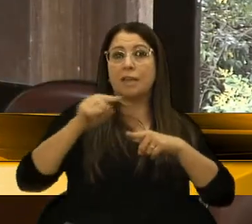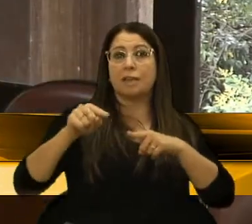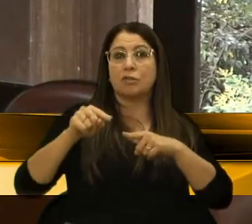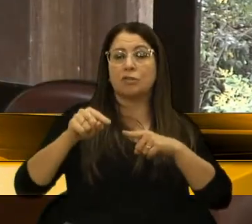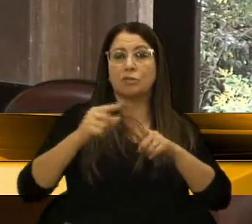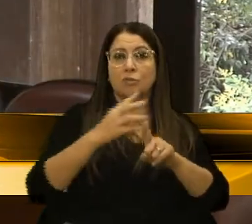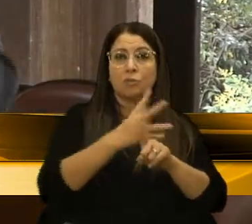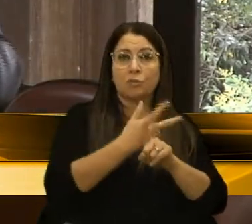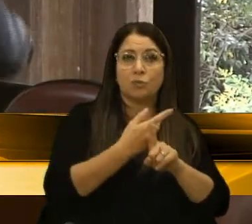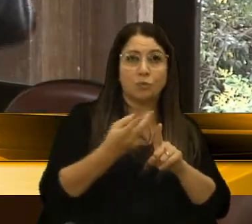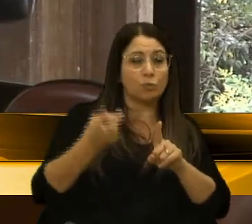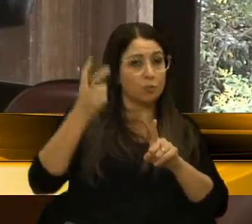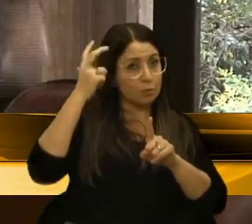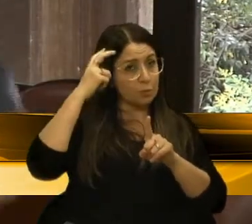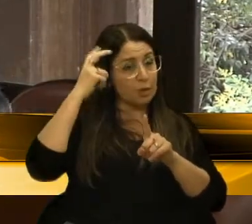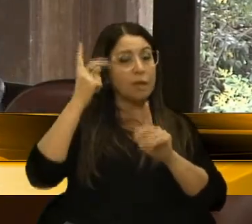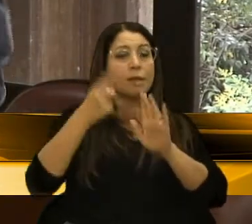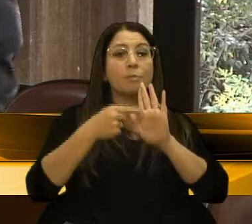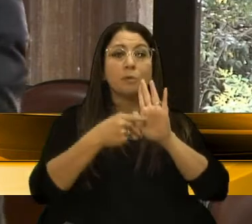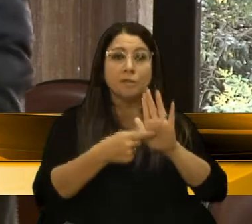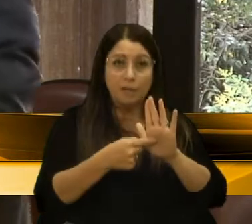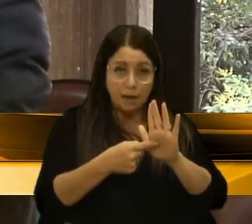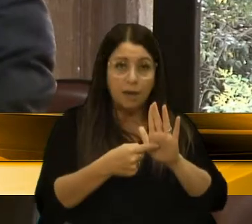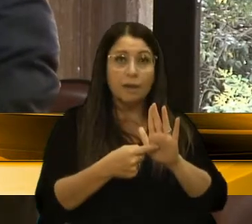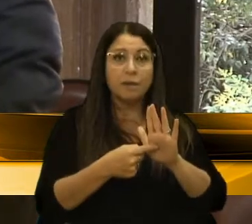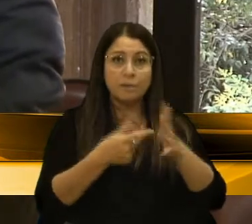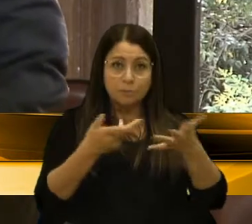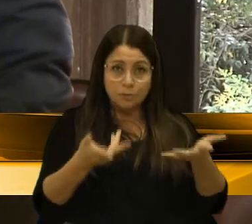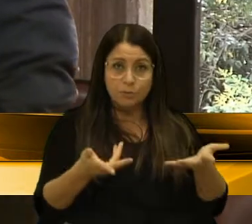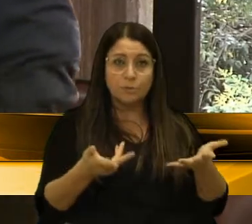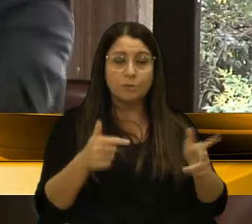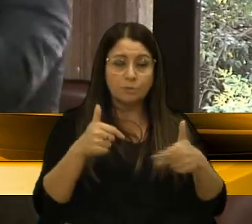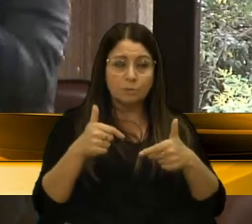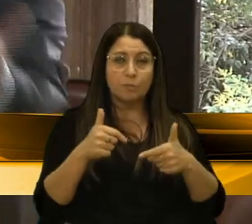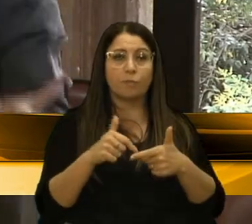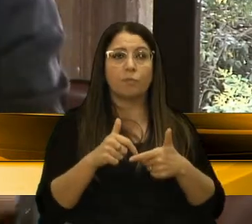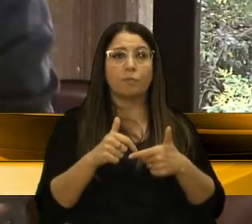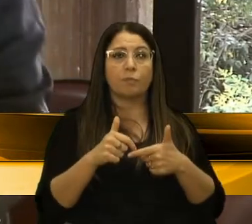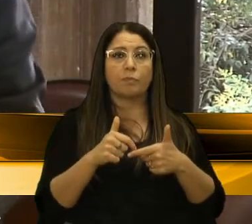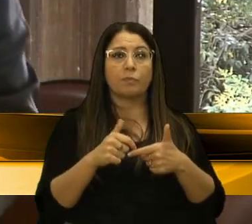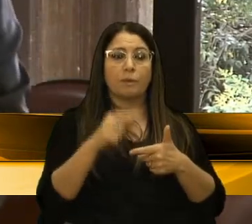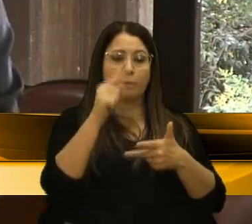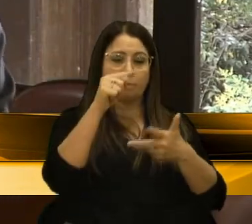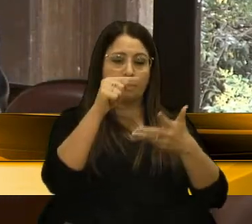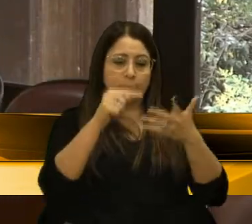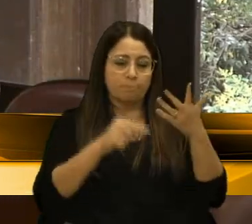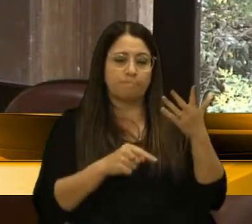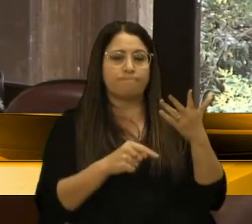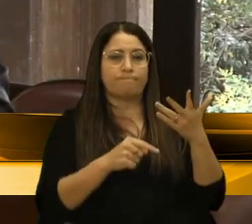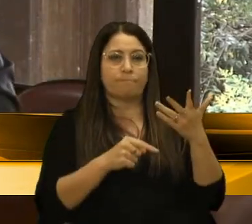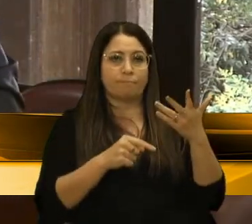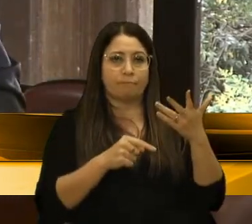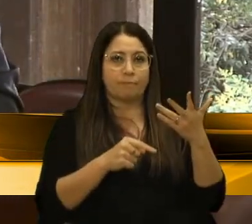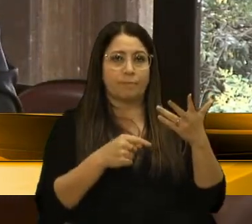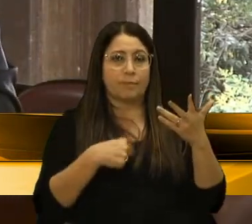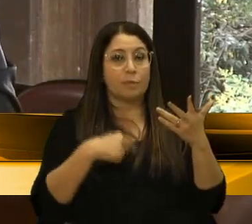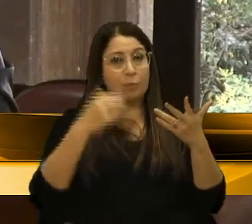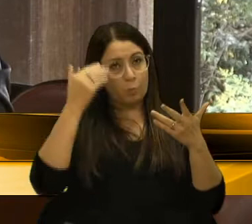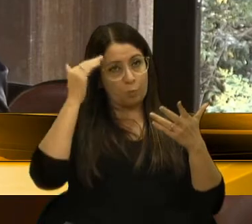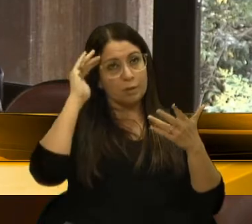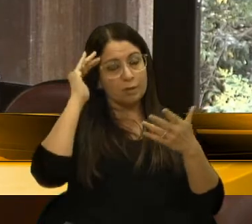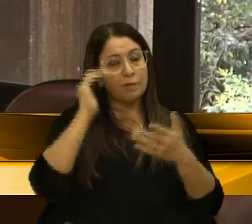artístico e cultural está demonstrado pela sua atuação em N casos. Então, eu